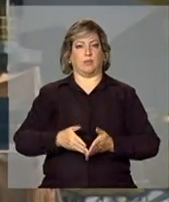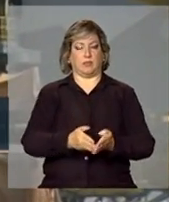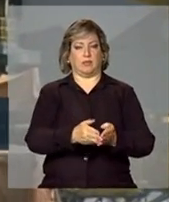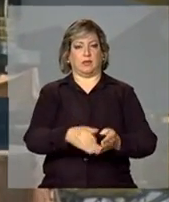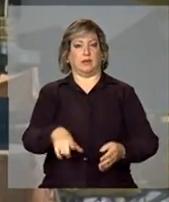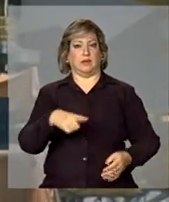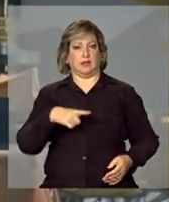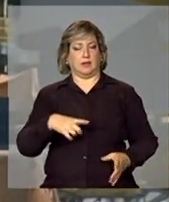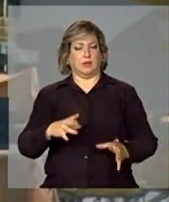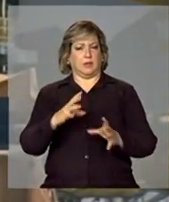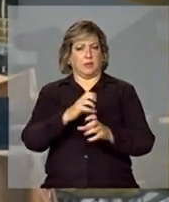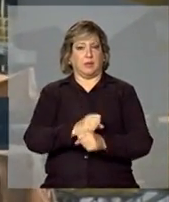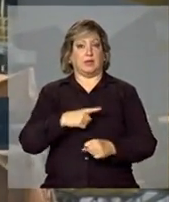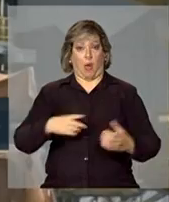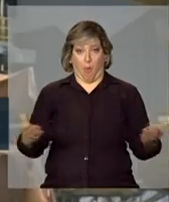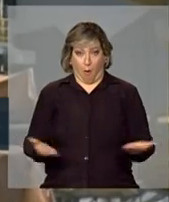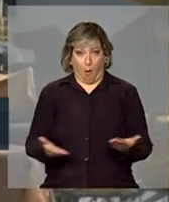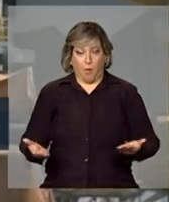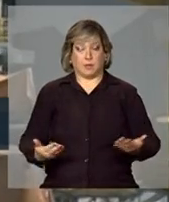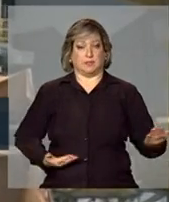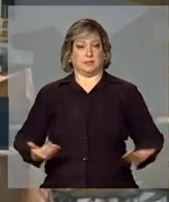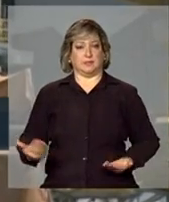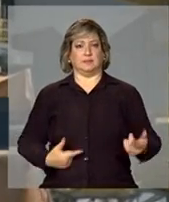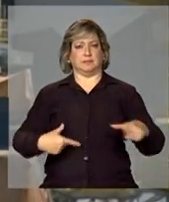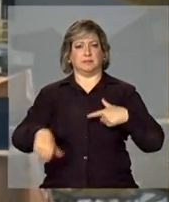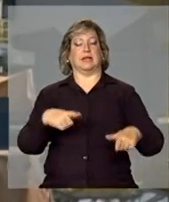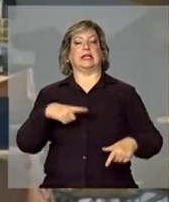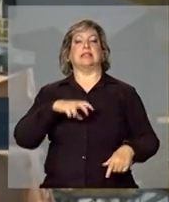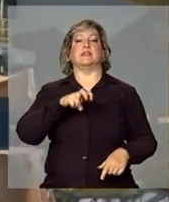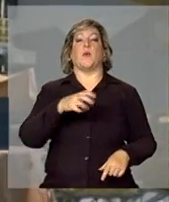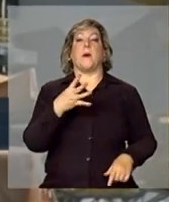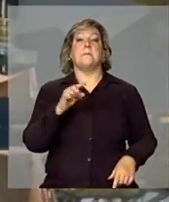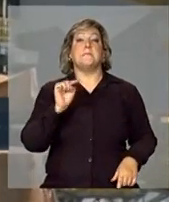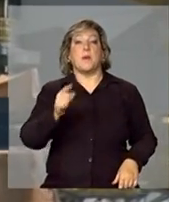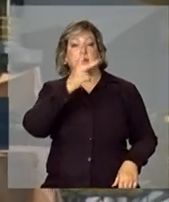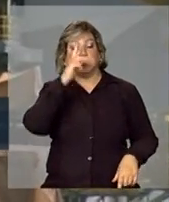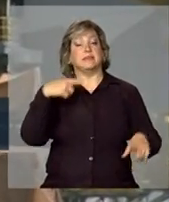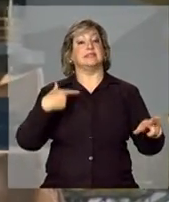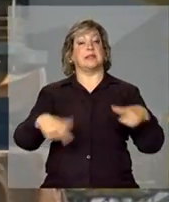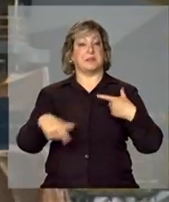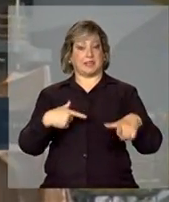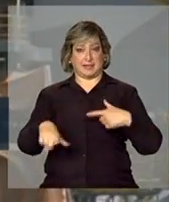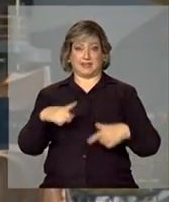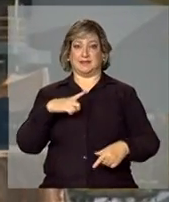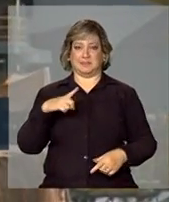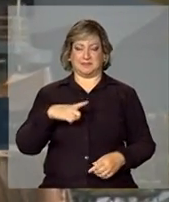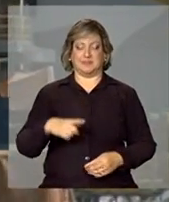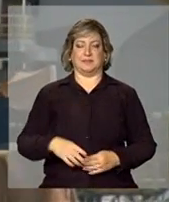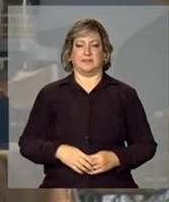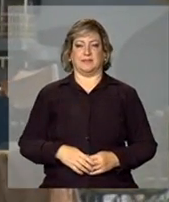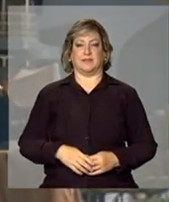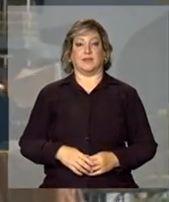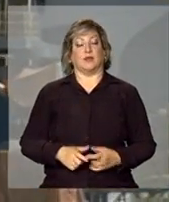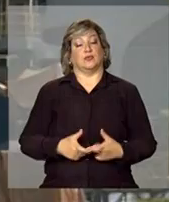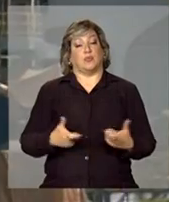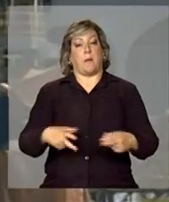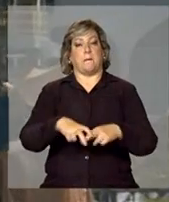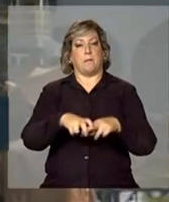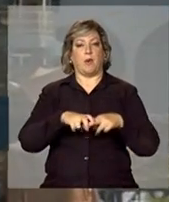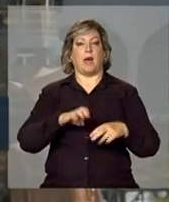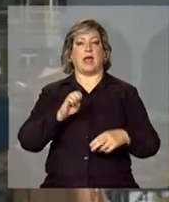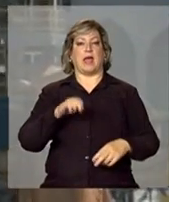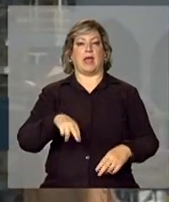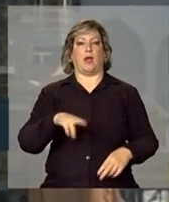virada do século emprega hoje 54.000 pessoas Graças às Encomendas do